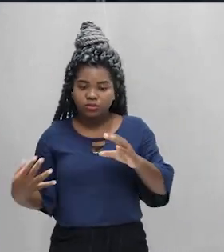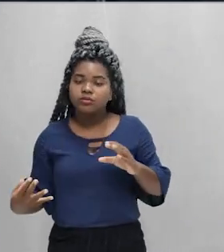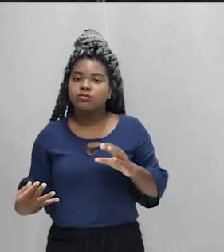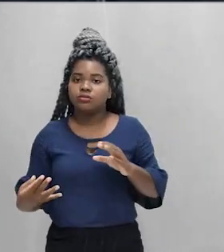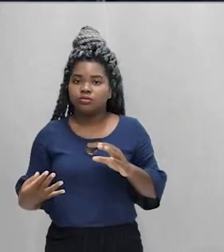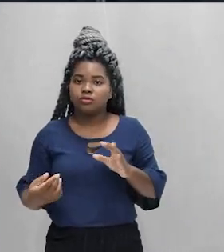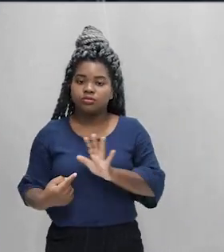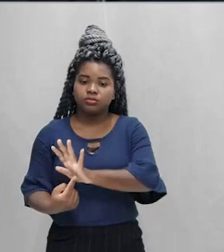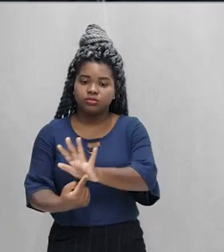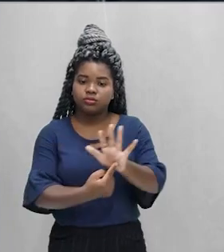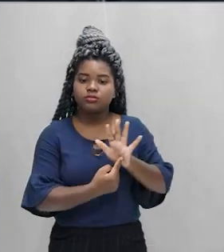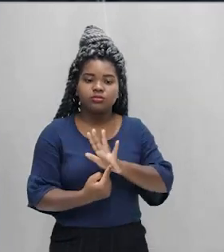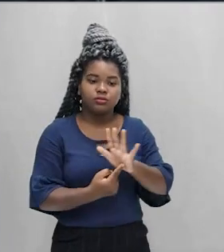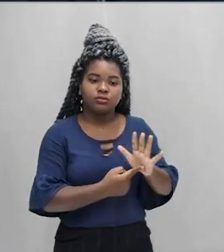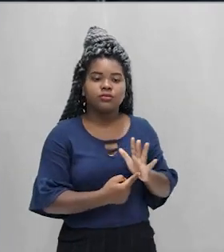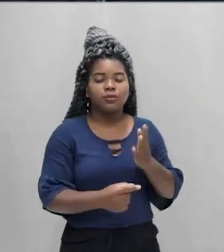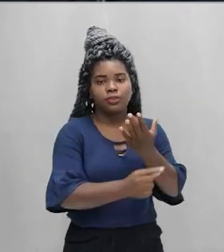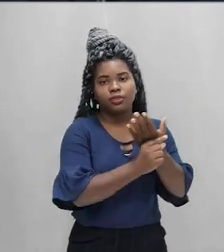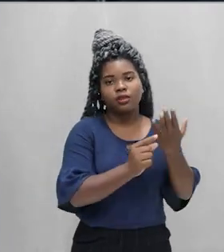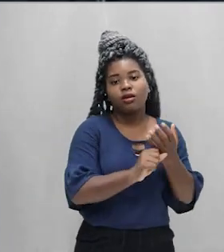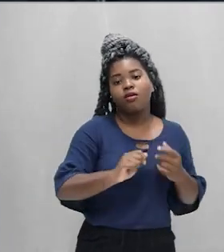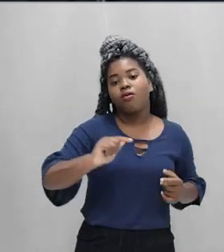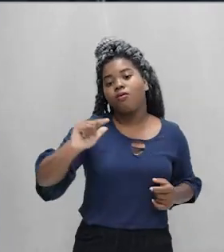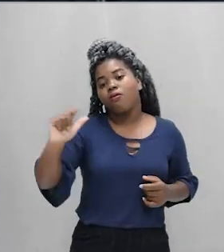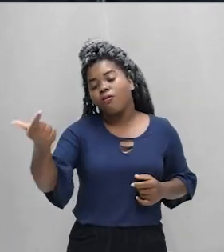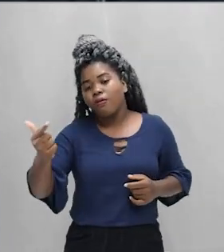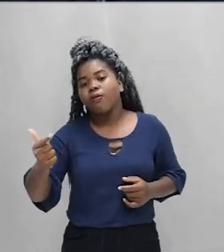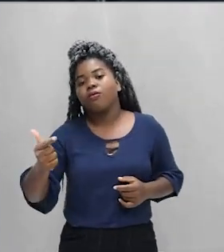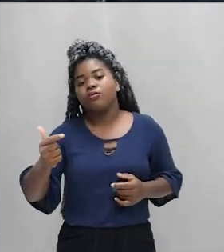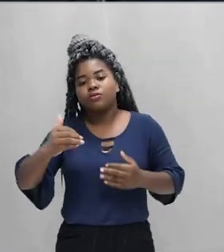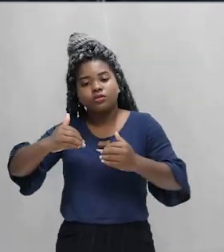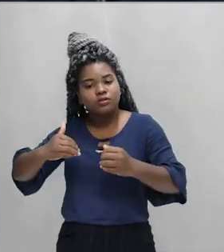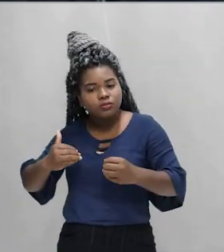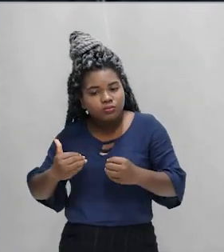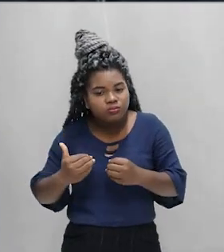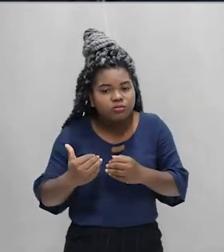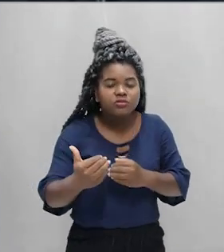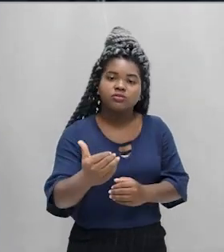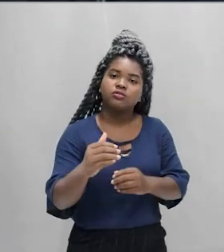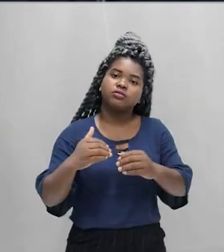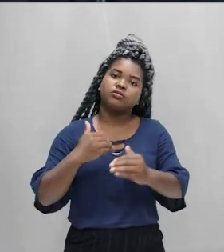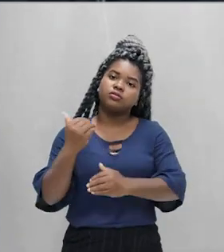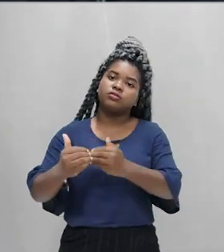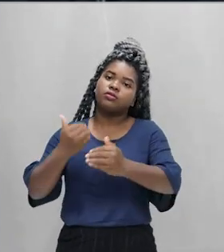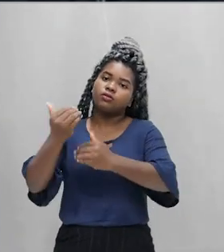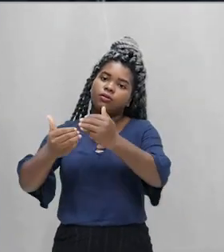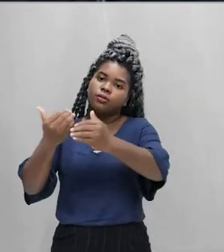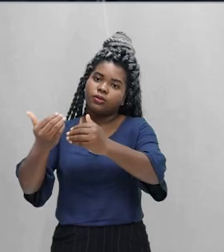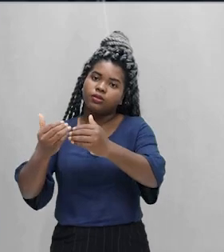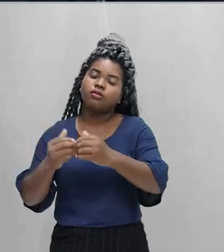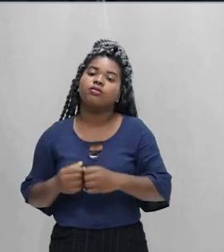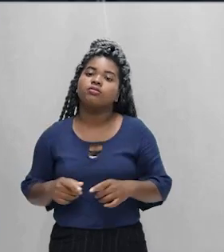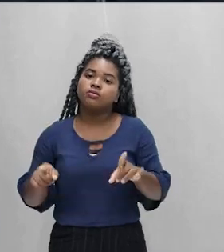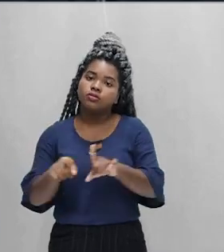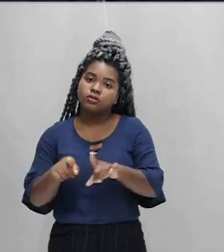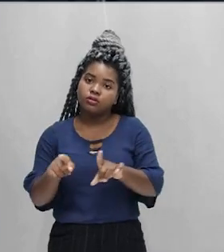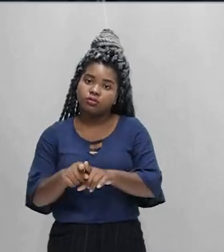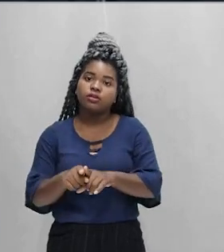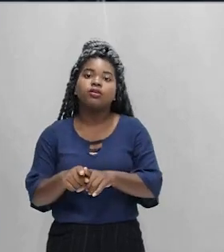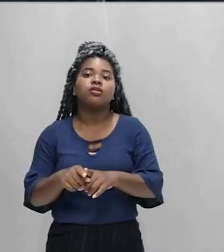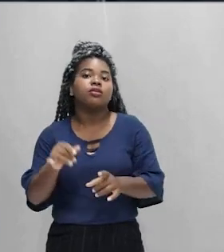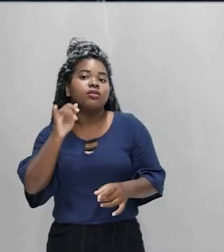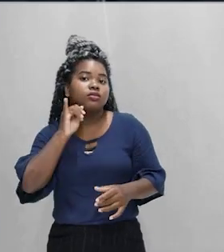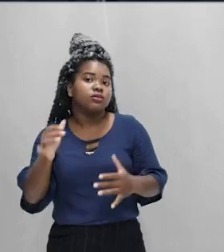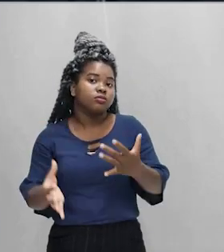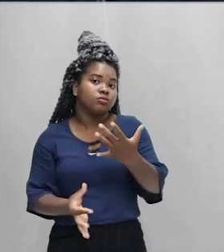suas obras, outras vão romper, vão avançar, que é o caso do realismo, ele rompe